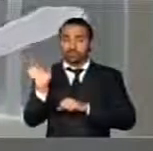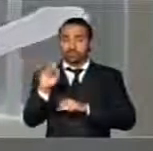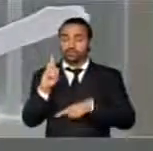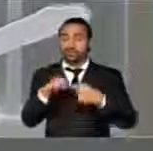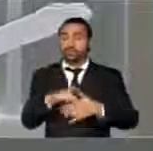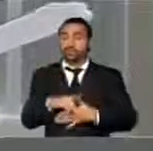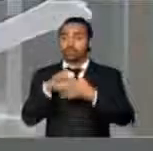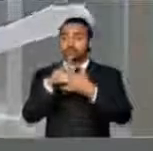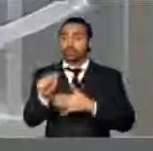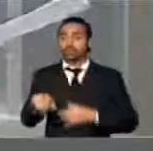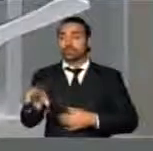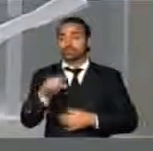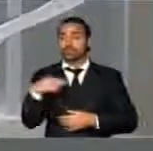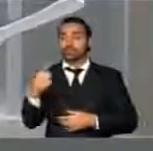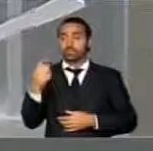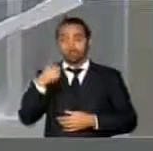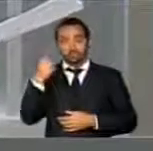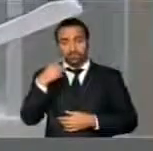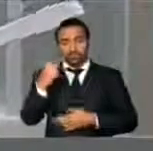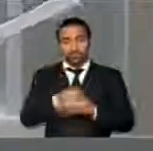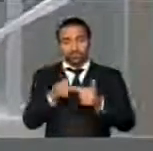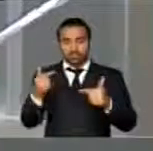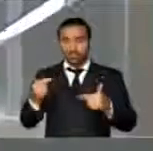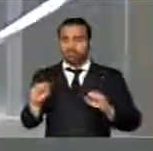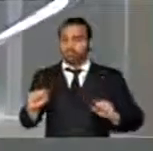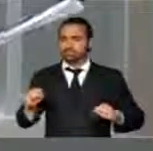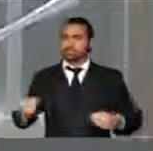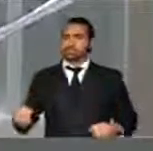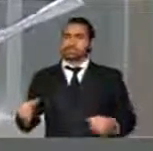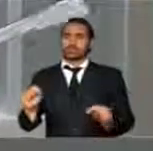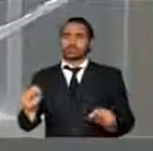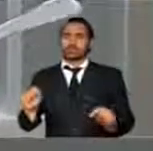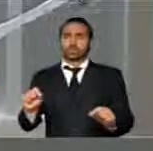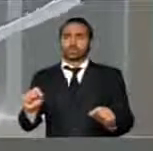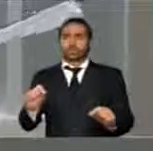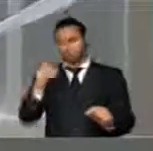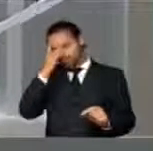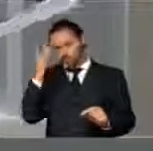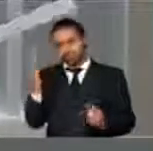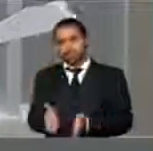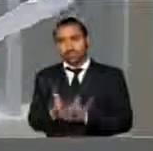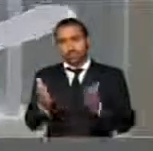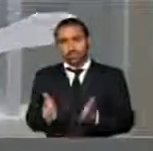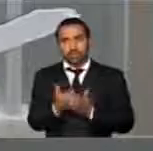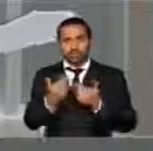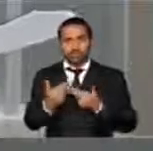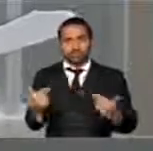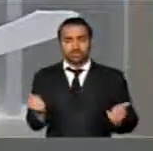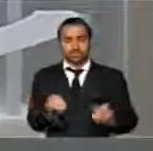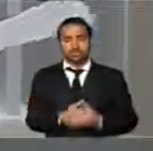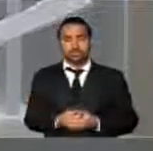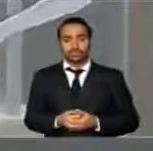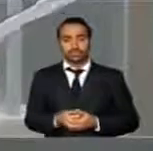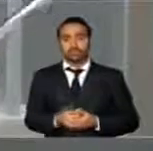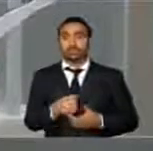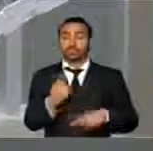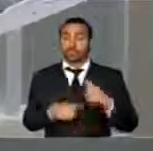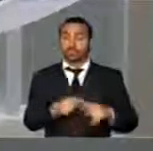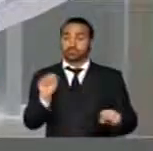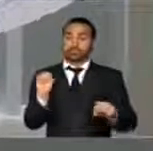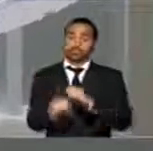líder estudantil, depois advogado, militante, defensor dos desvalidos, dos excluídos, e foi